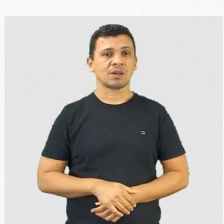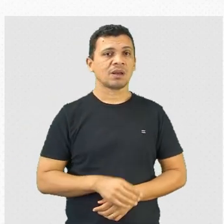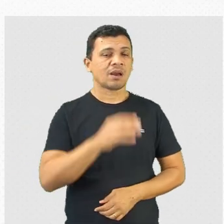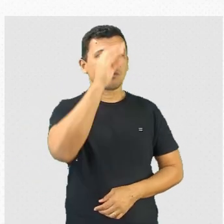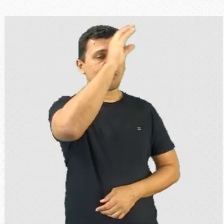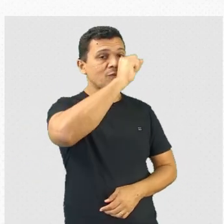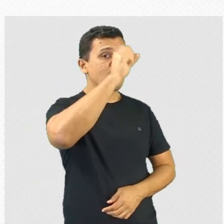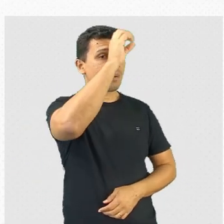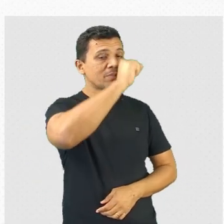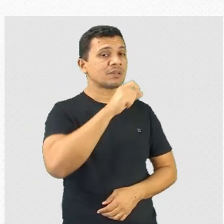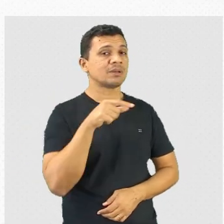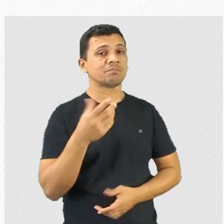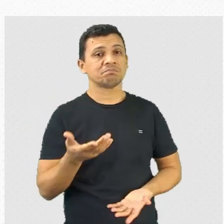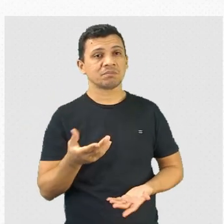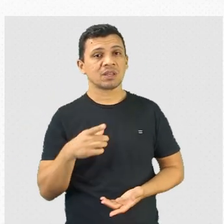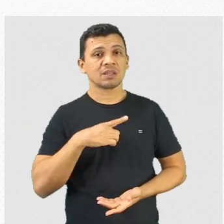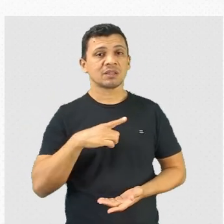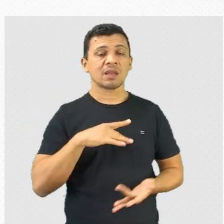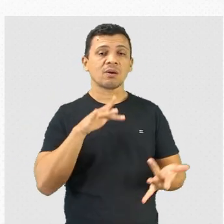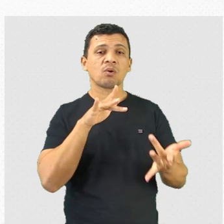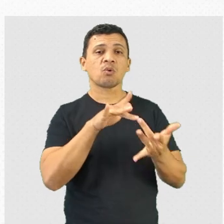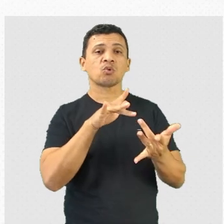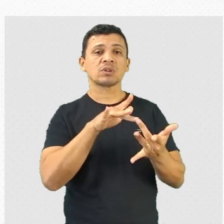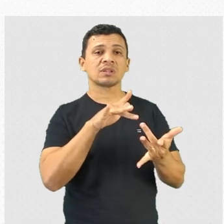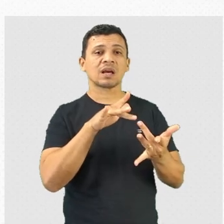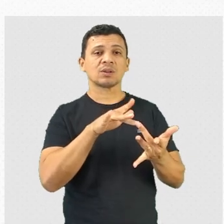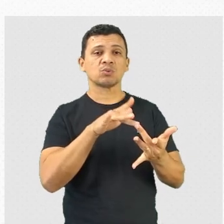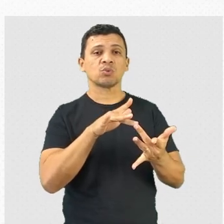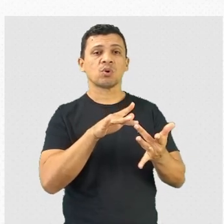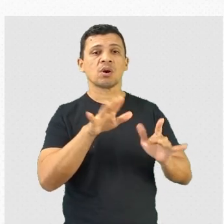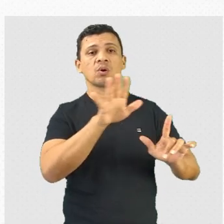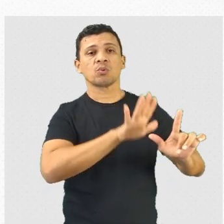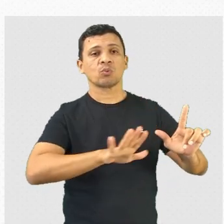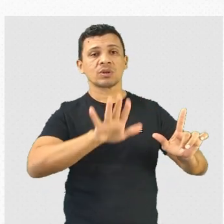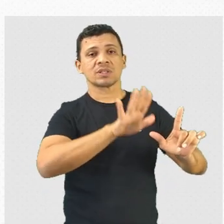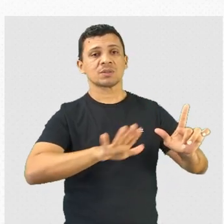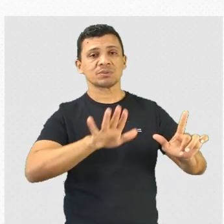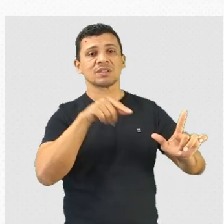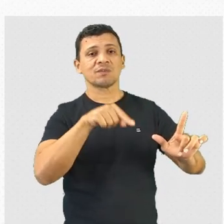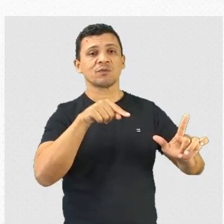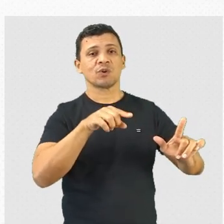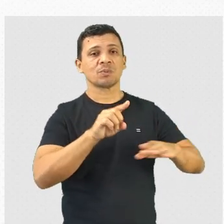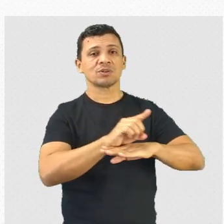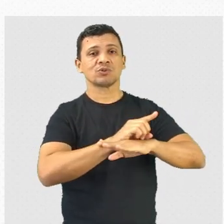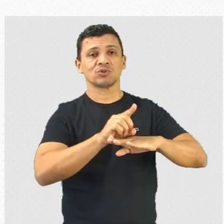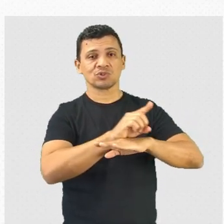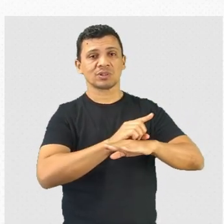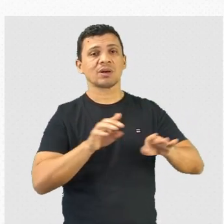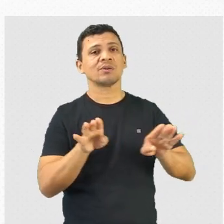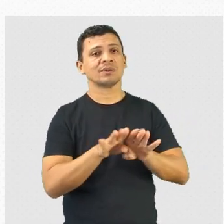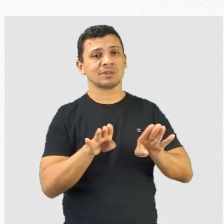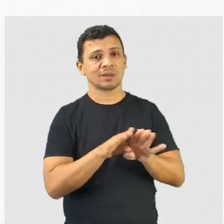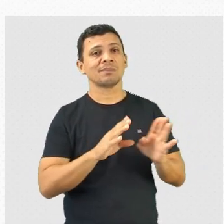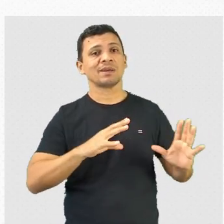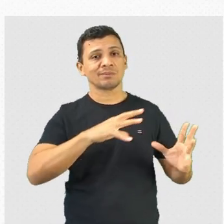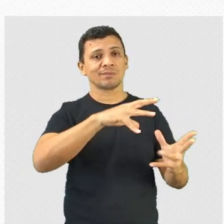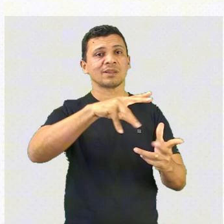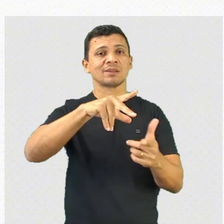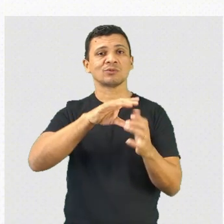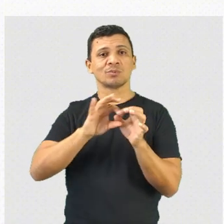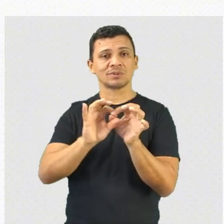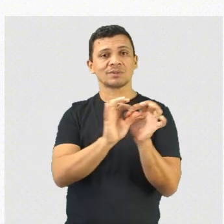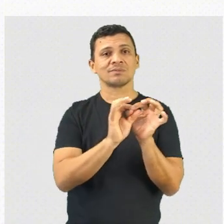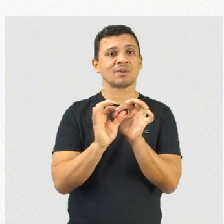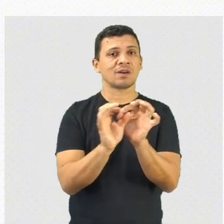vai aprender quando tem contato com essas plataformas digitais, que são uma expressão também da globalização, ou que estão ali